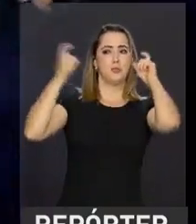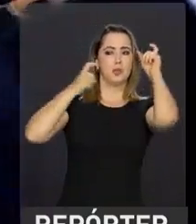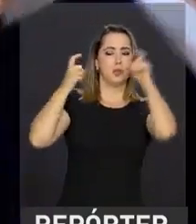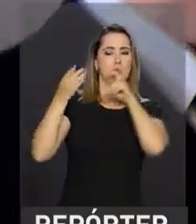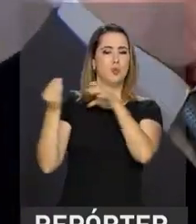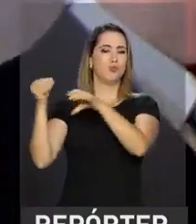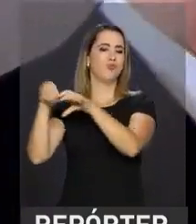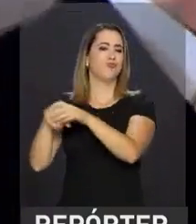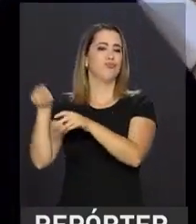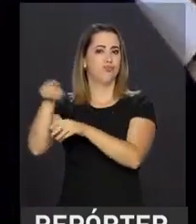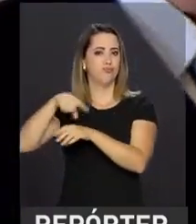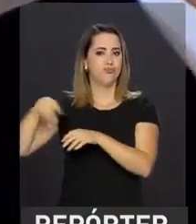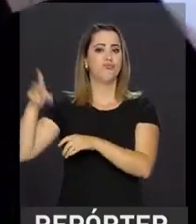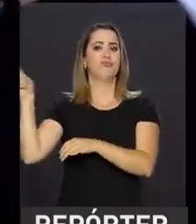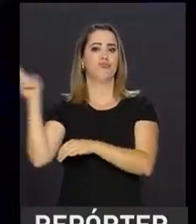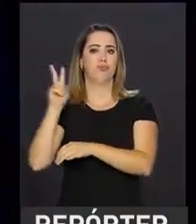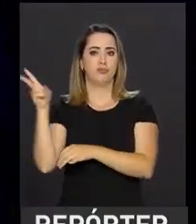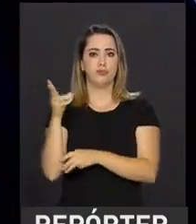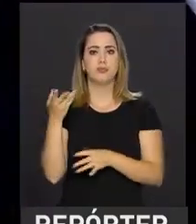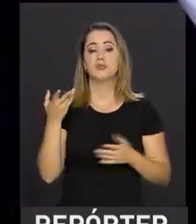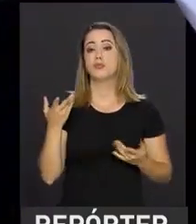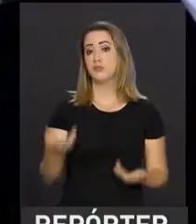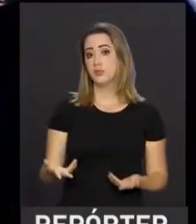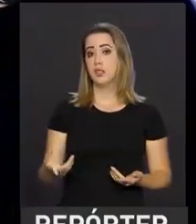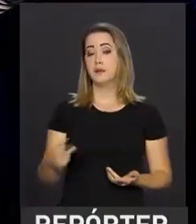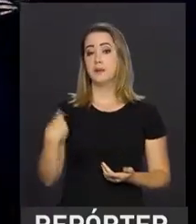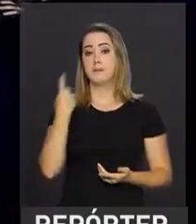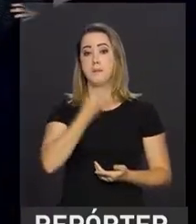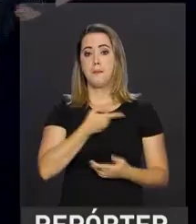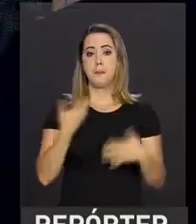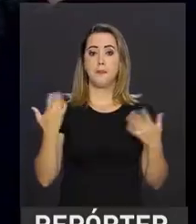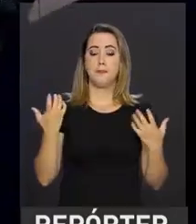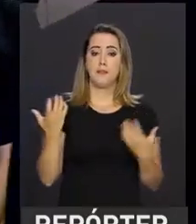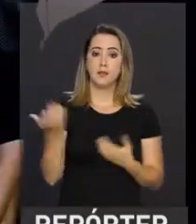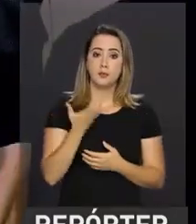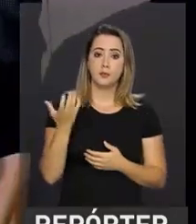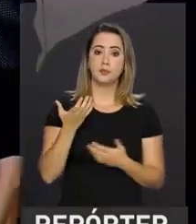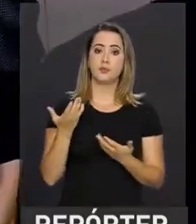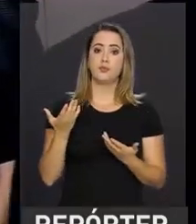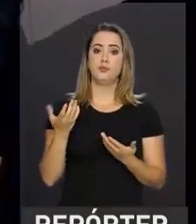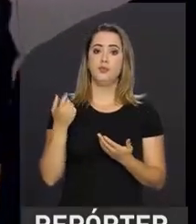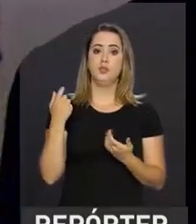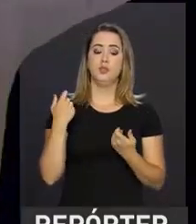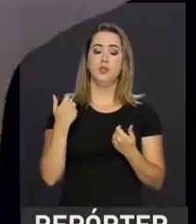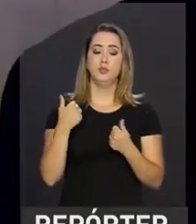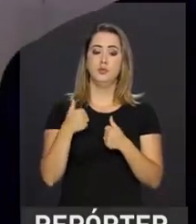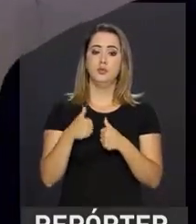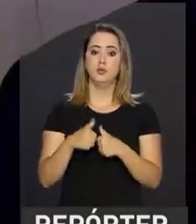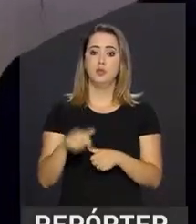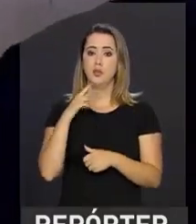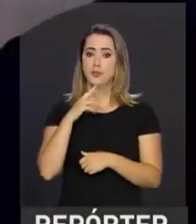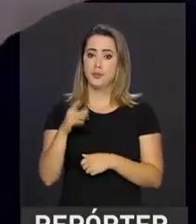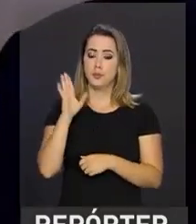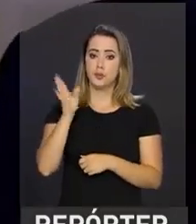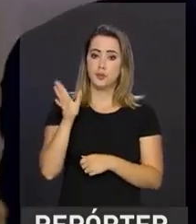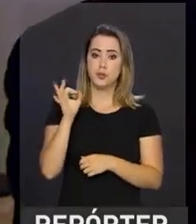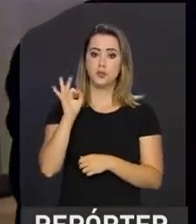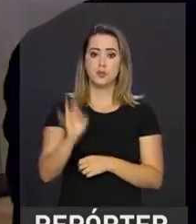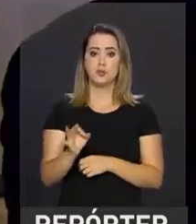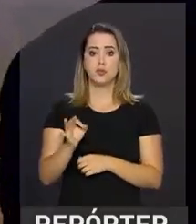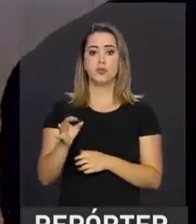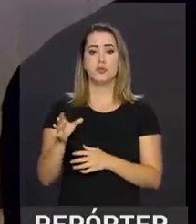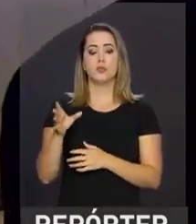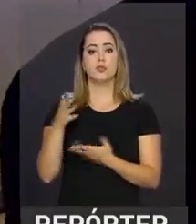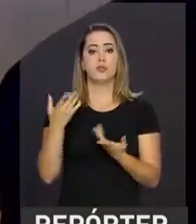que está acontecendo internamente na Venezuela. Buscamos, naturalmente, a pronta resolução para o